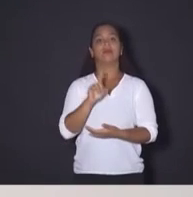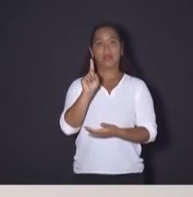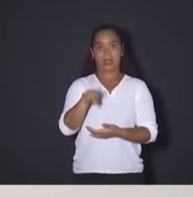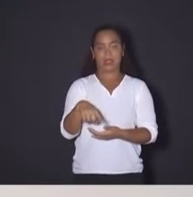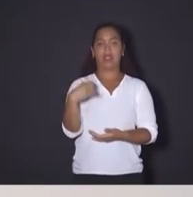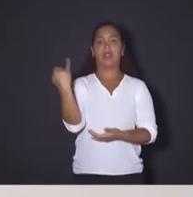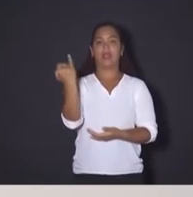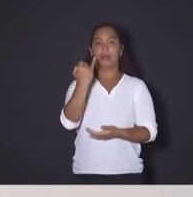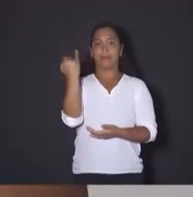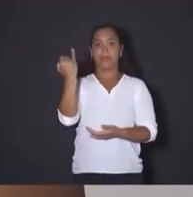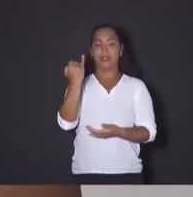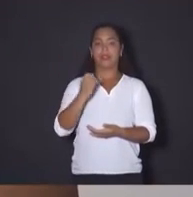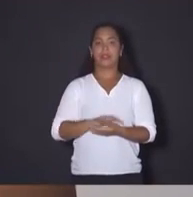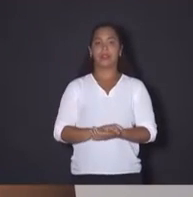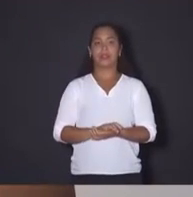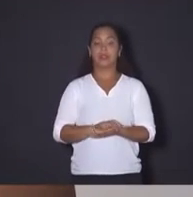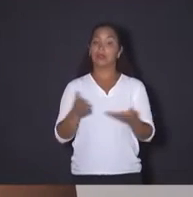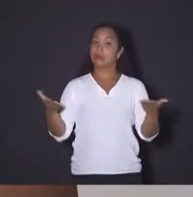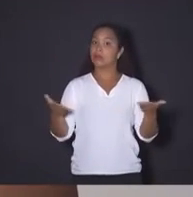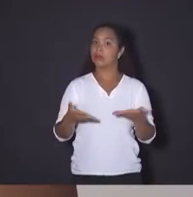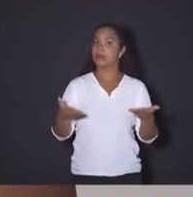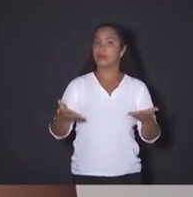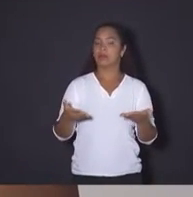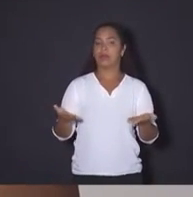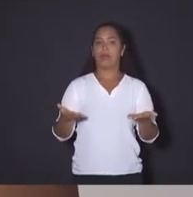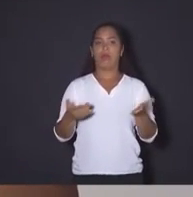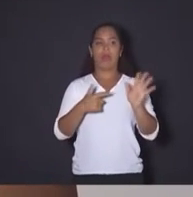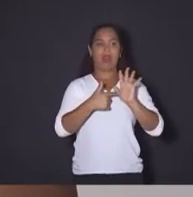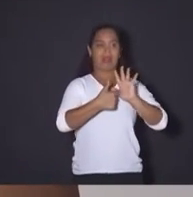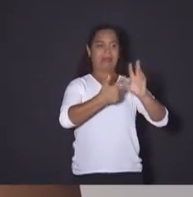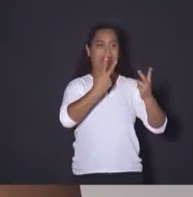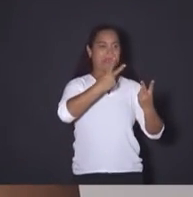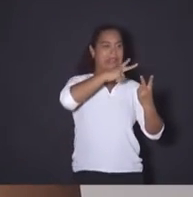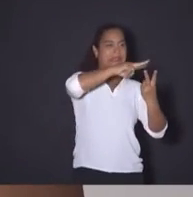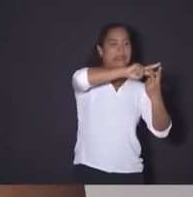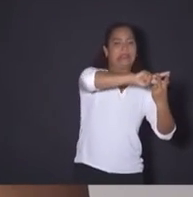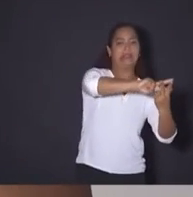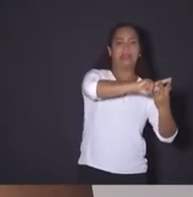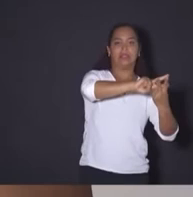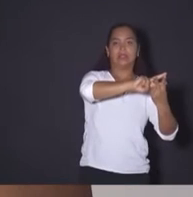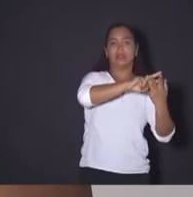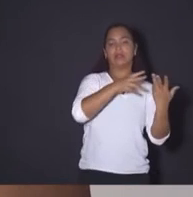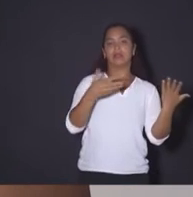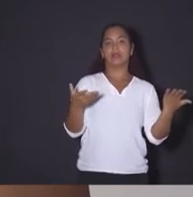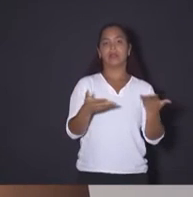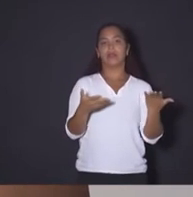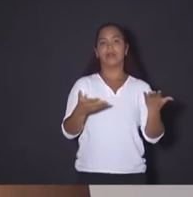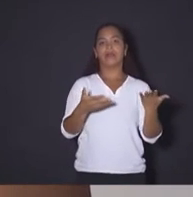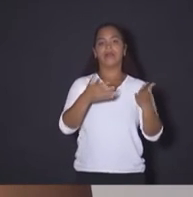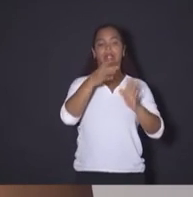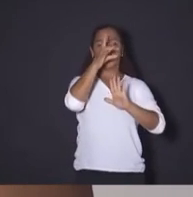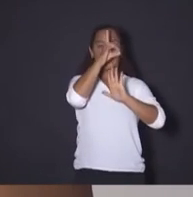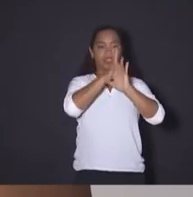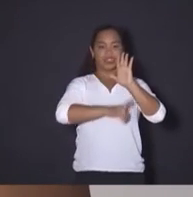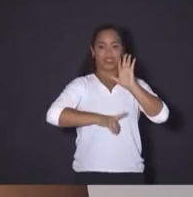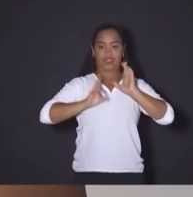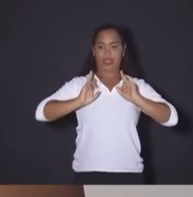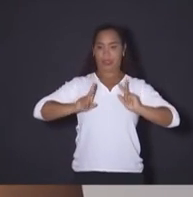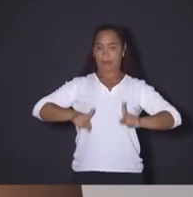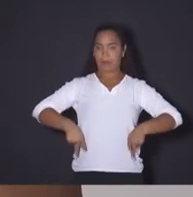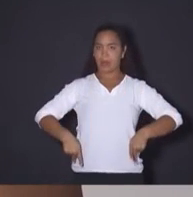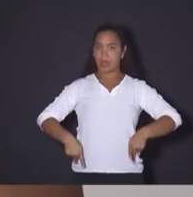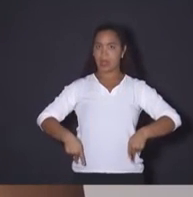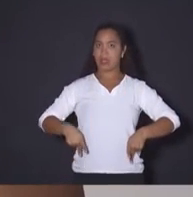portanto em tempos de populismo penal expandido quando falar em direitos humanos é um ato